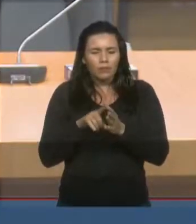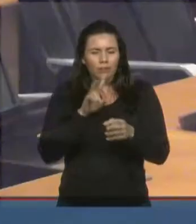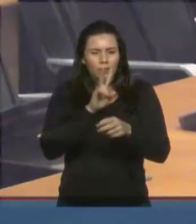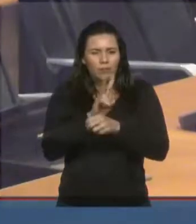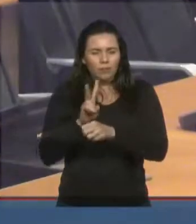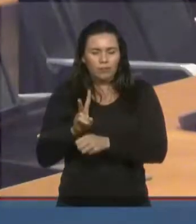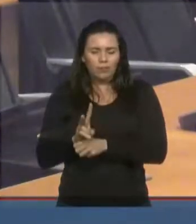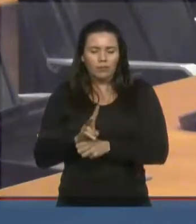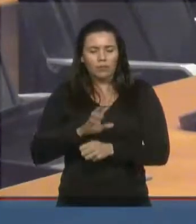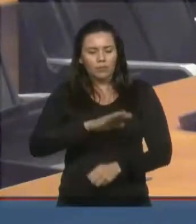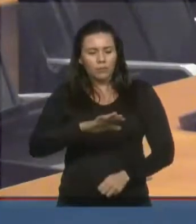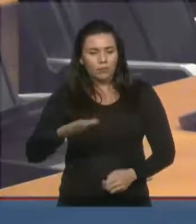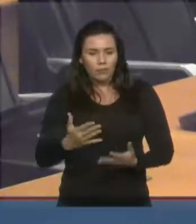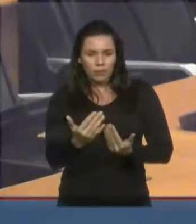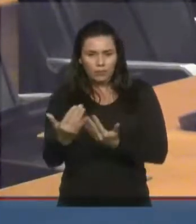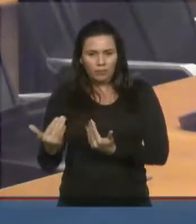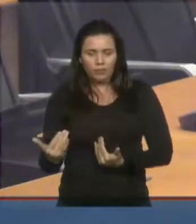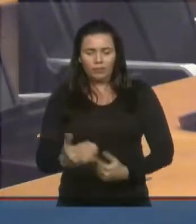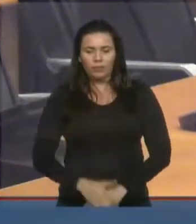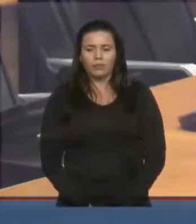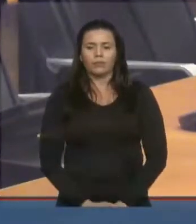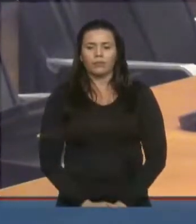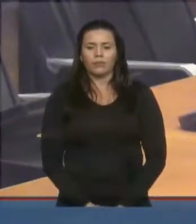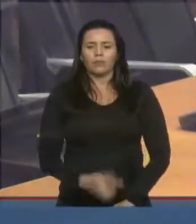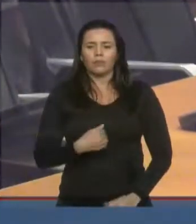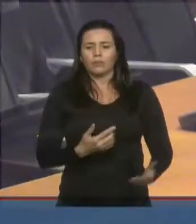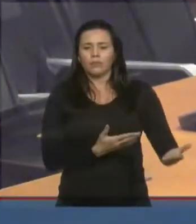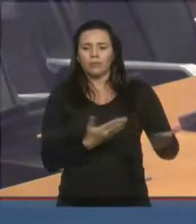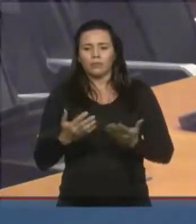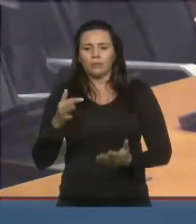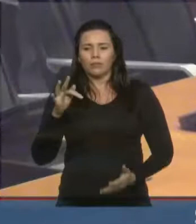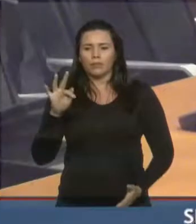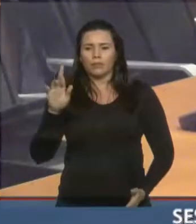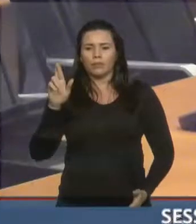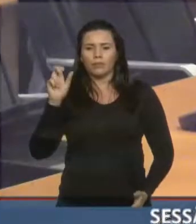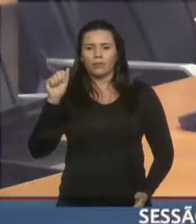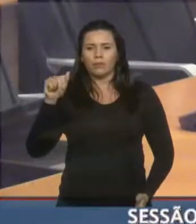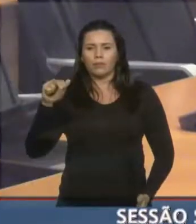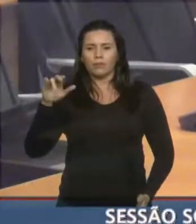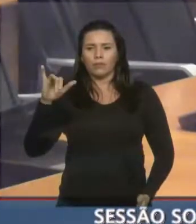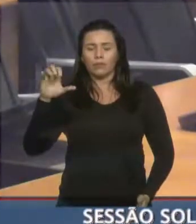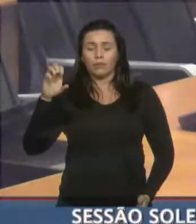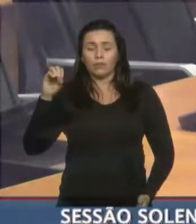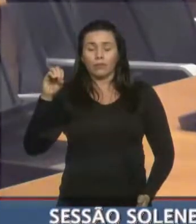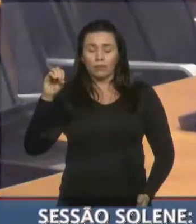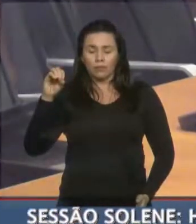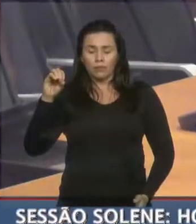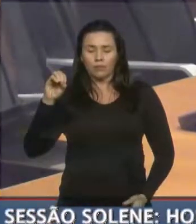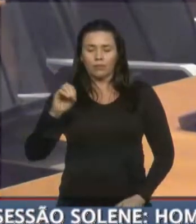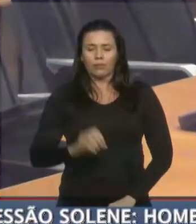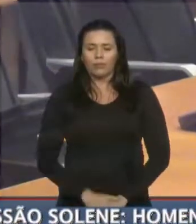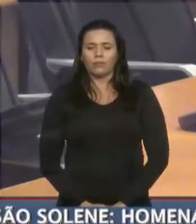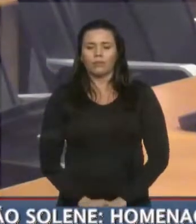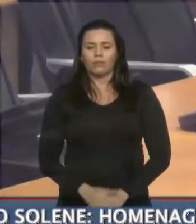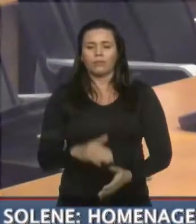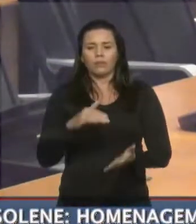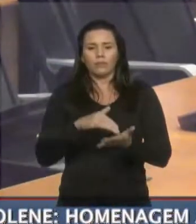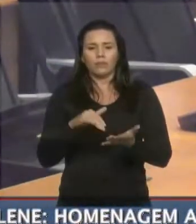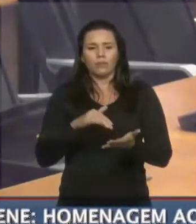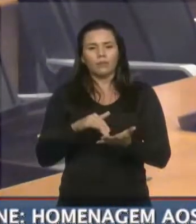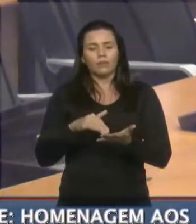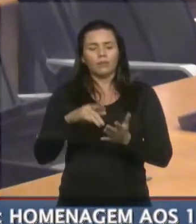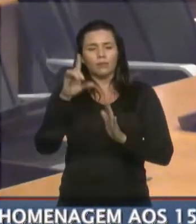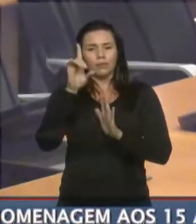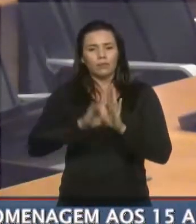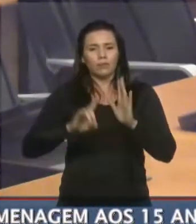o excelentíssimo senhor Francisco Gonçalves, secretário de Estado de Direitos Humanos e Participação